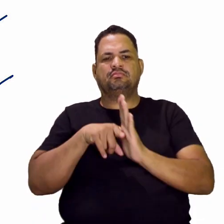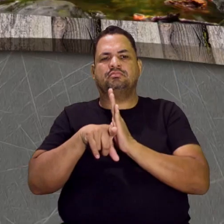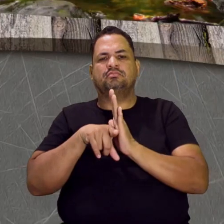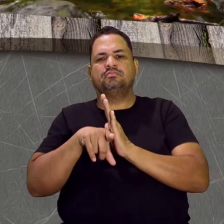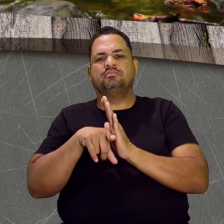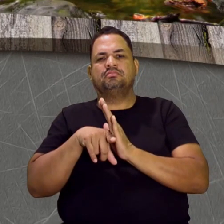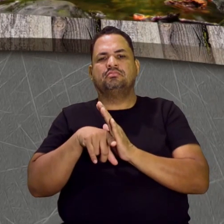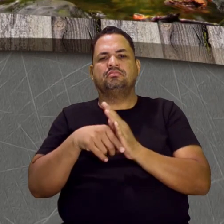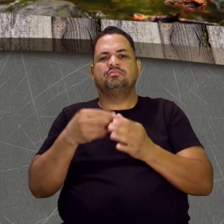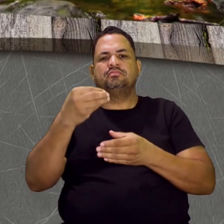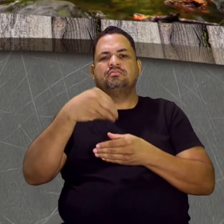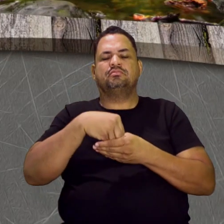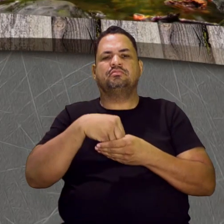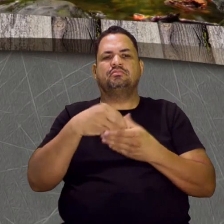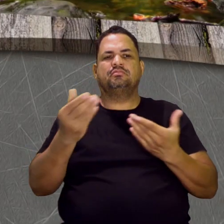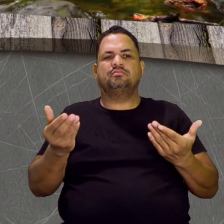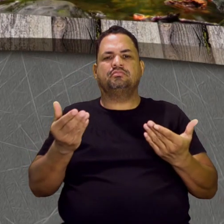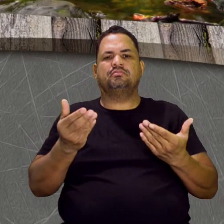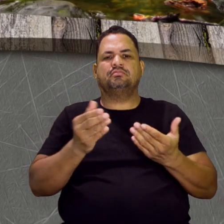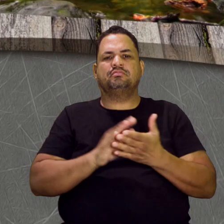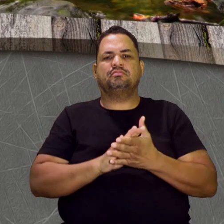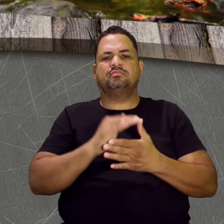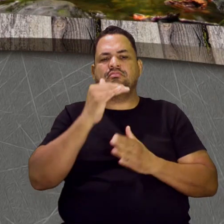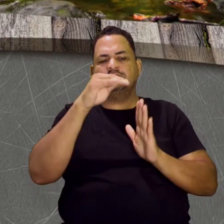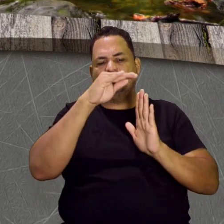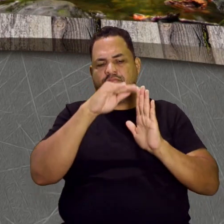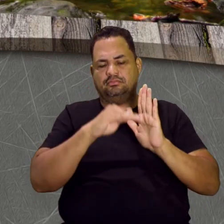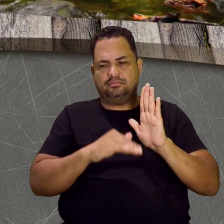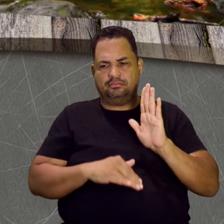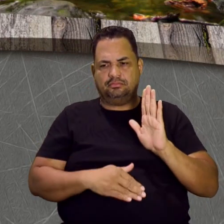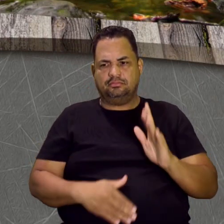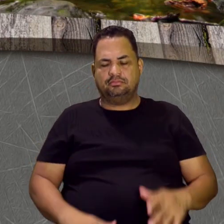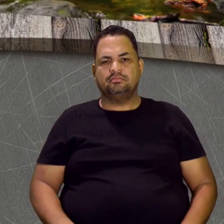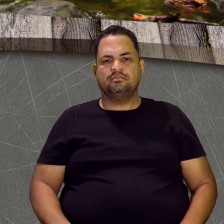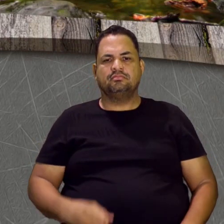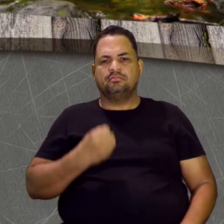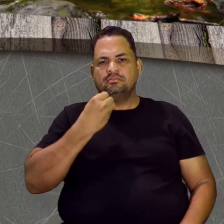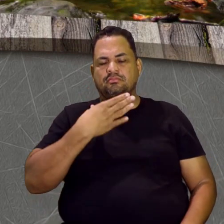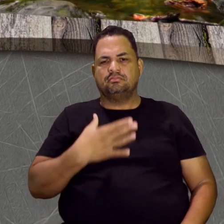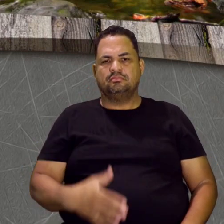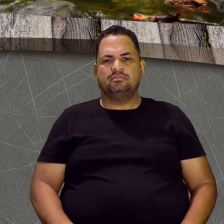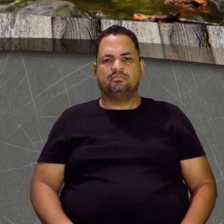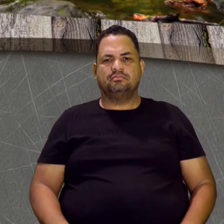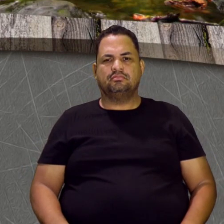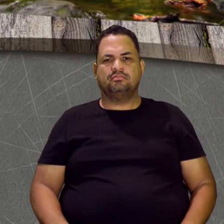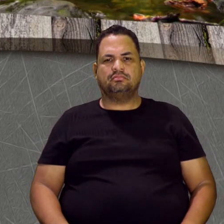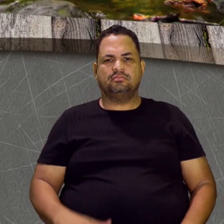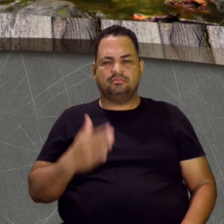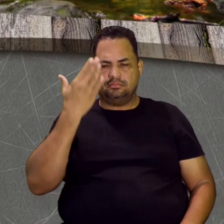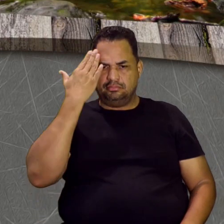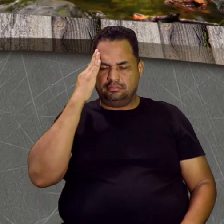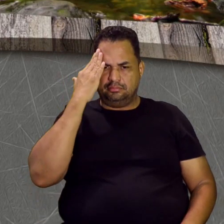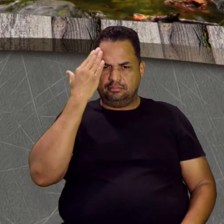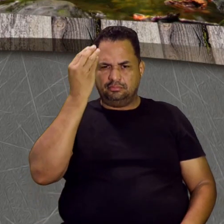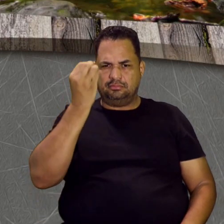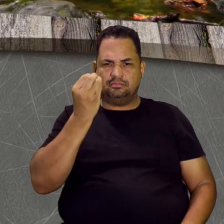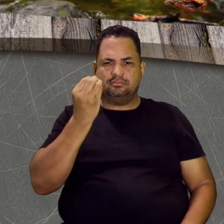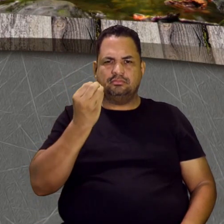pesquisas dentro desses tópicos aí que eu acabei de falar. Tá bom, pessoal? Então vocês entenderam